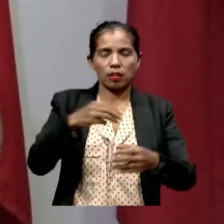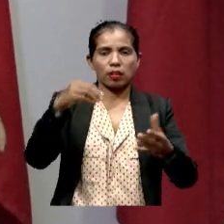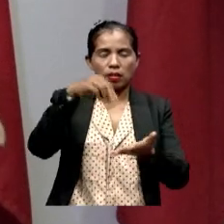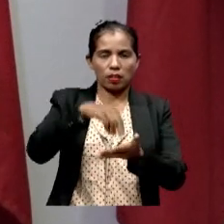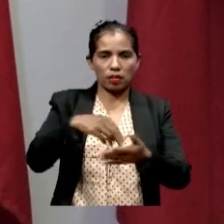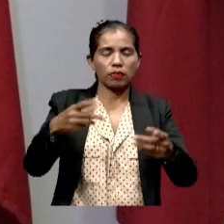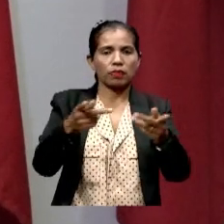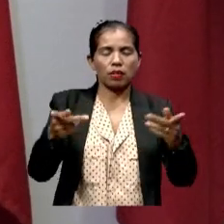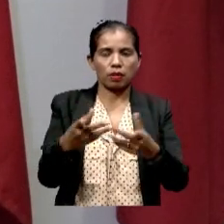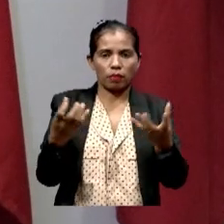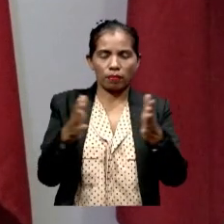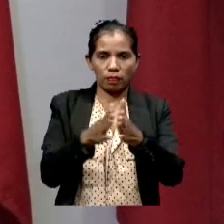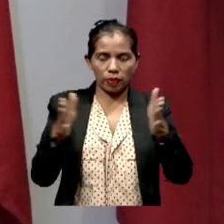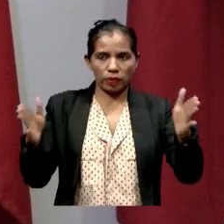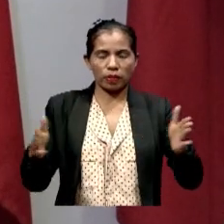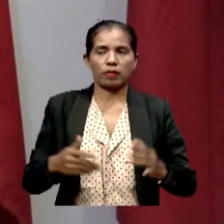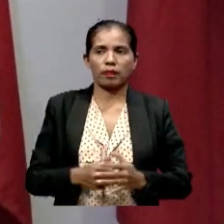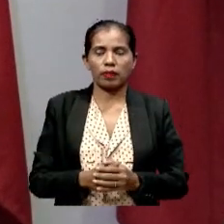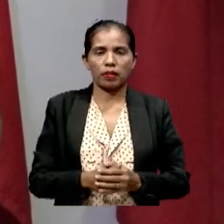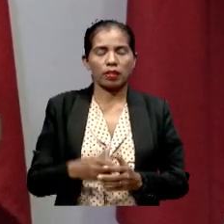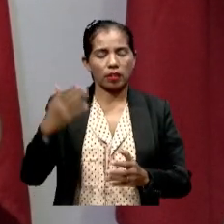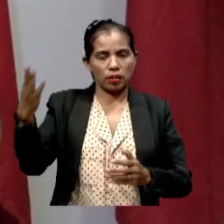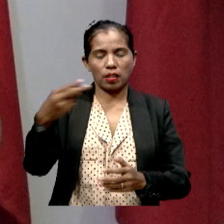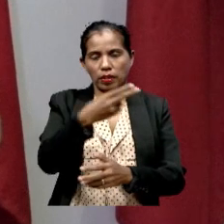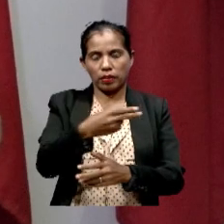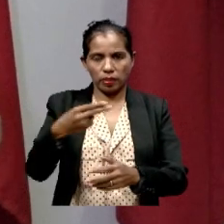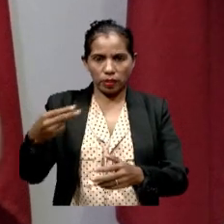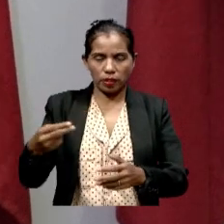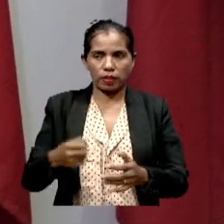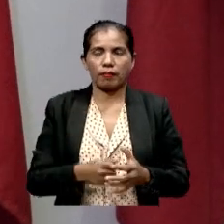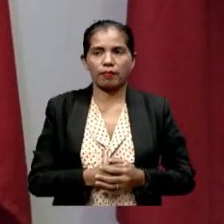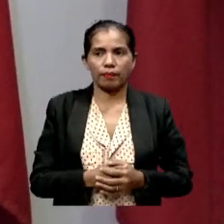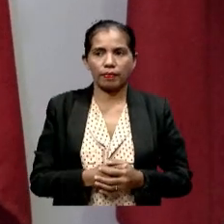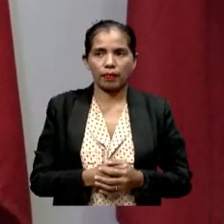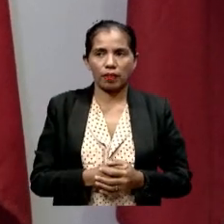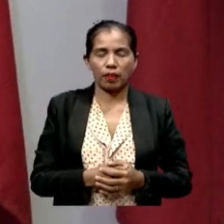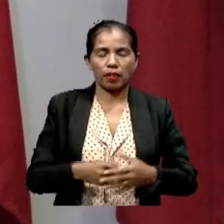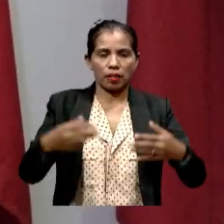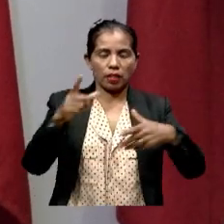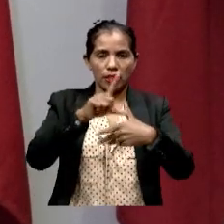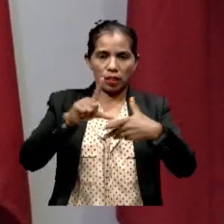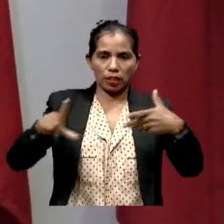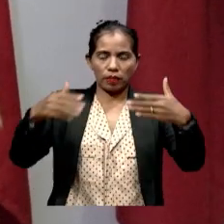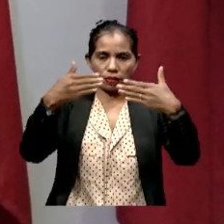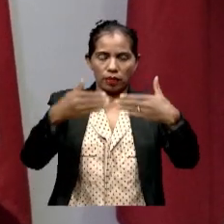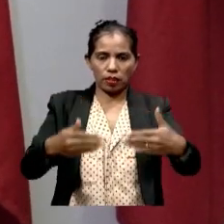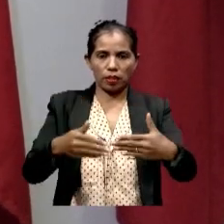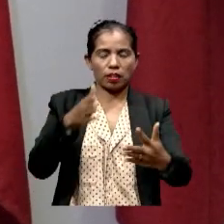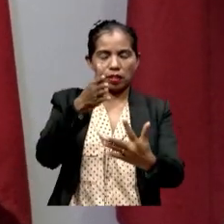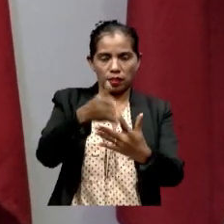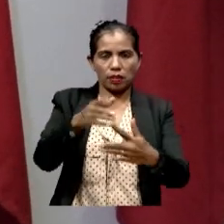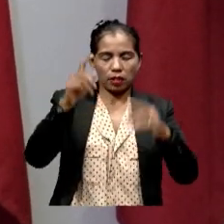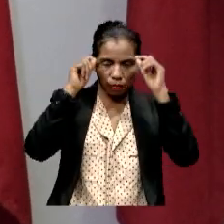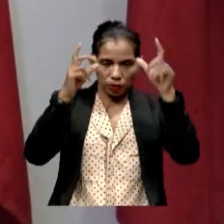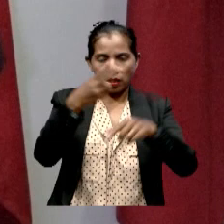bobot, e a Indonésia estava no território indonésio, e com a linha fronteira estava no Timor indonésio, com a